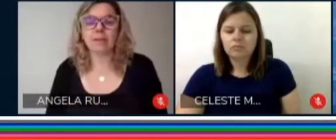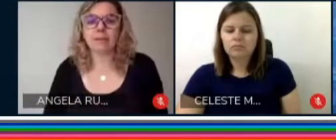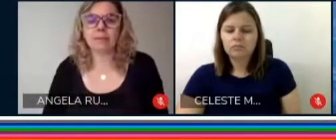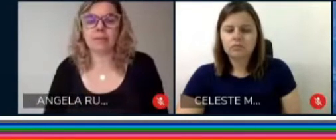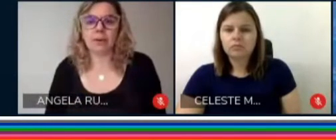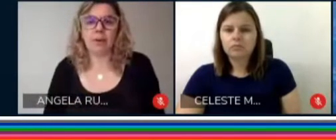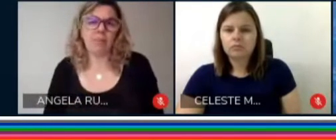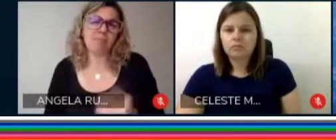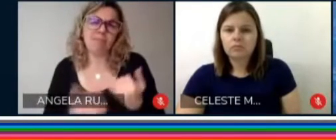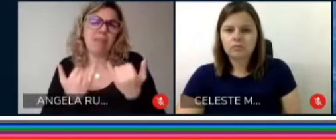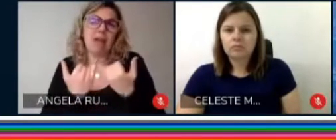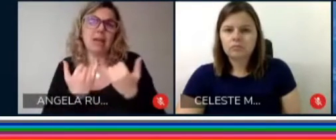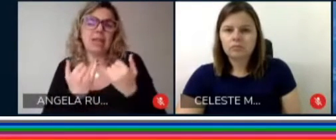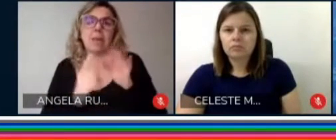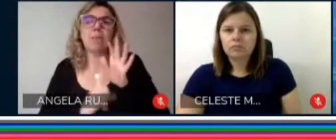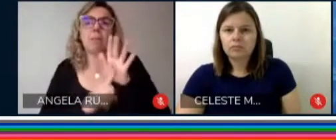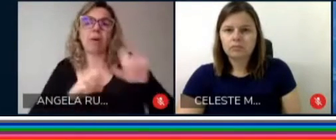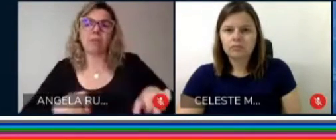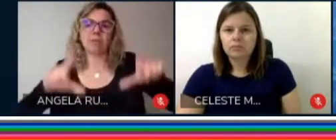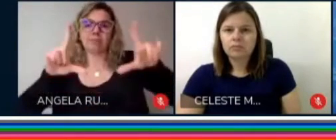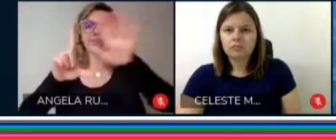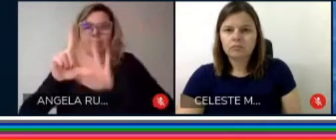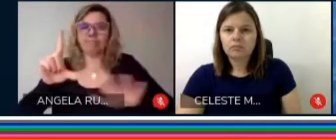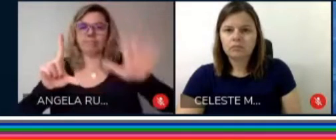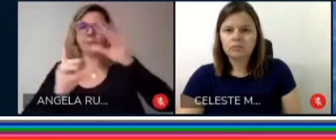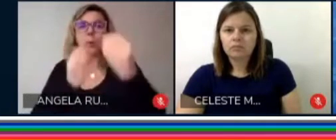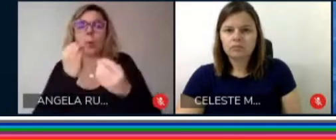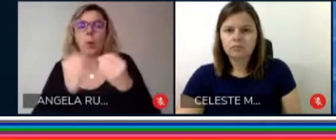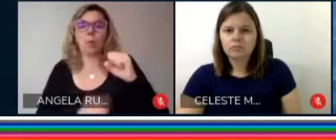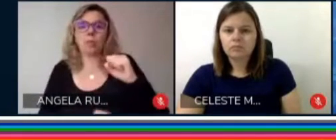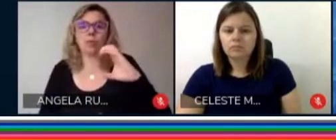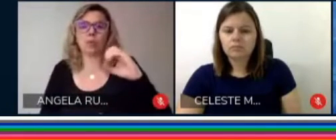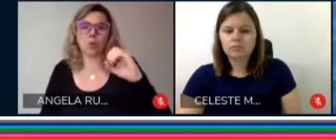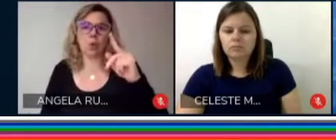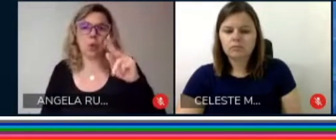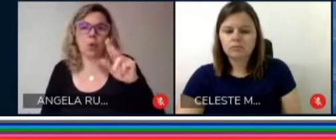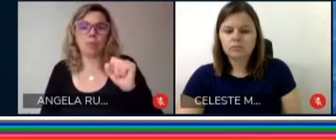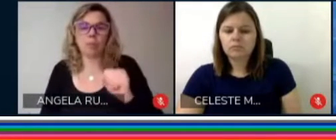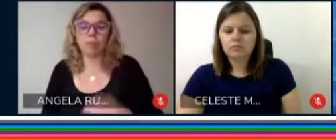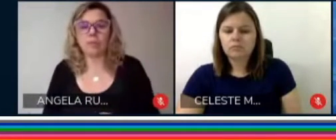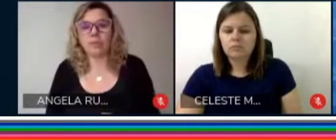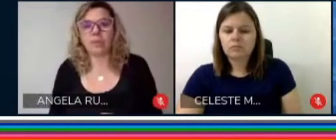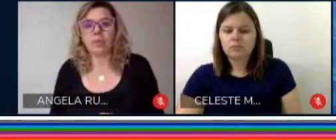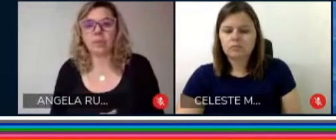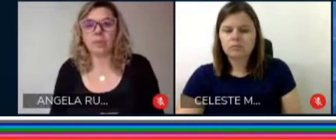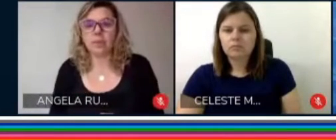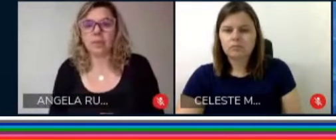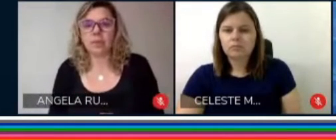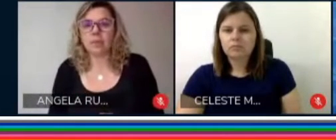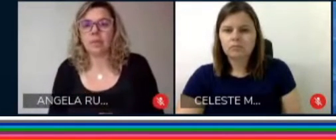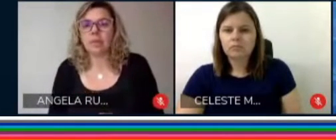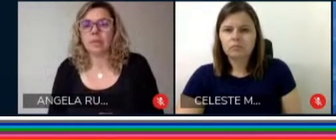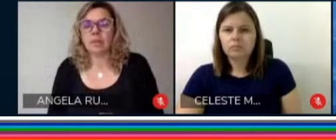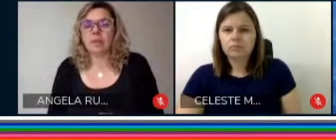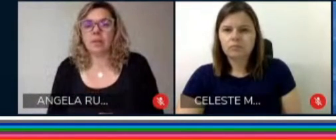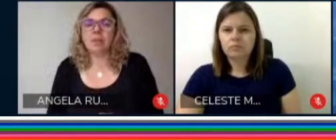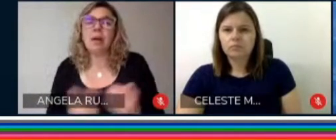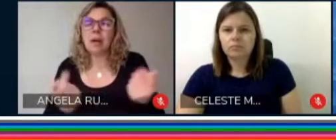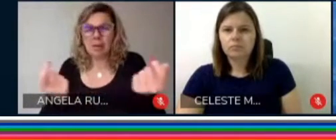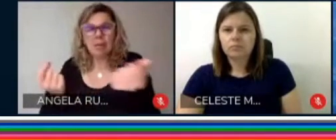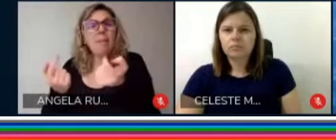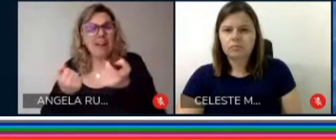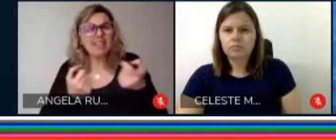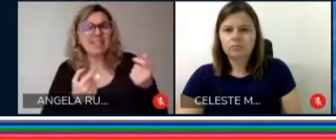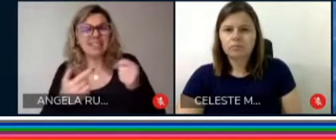Aqui só para mostrar para vocês a carinha da Scopus, né? Então vocês vão ver que todas as interfaces elas se parecem um